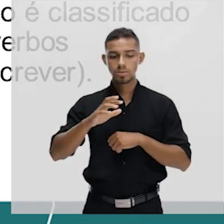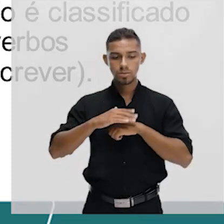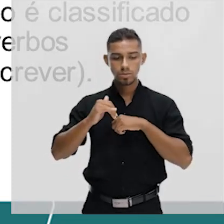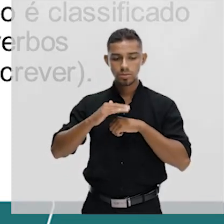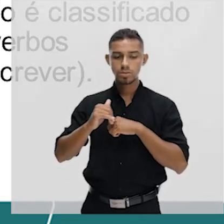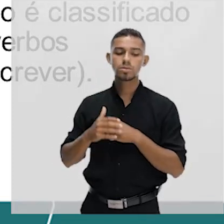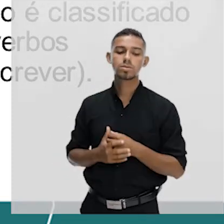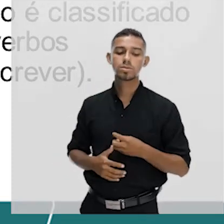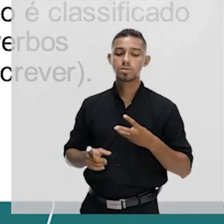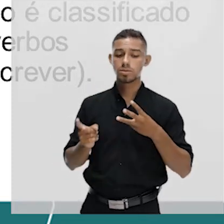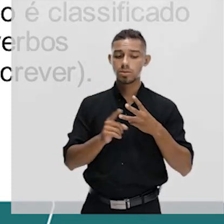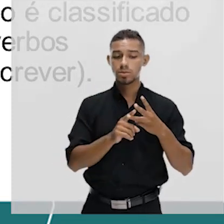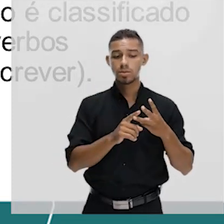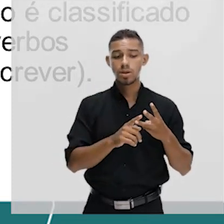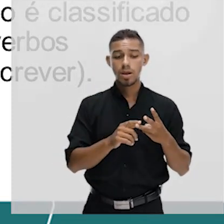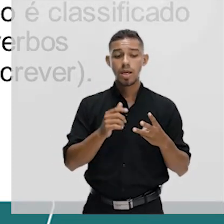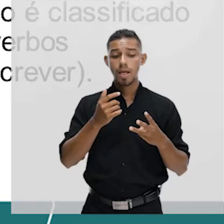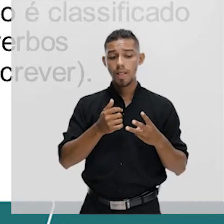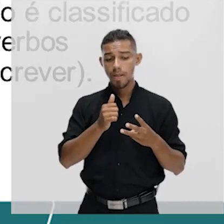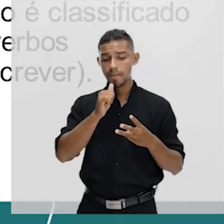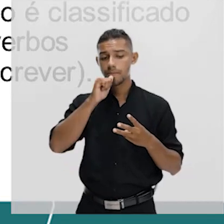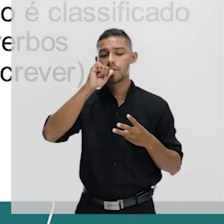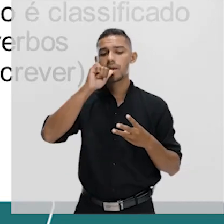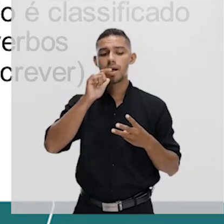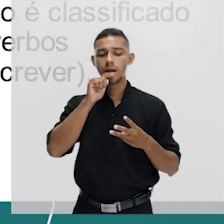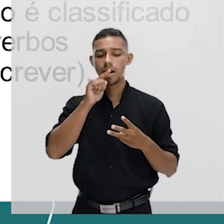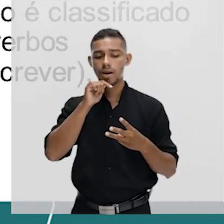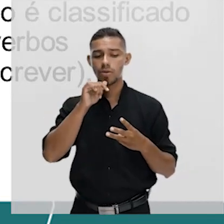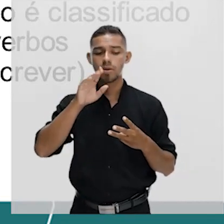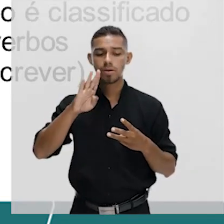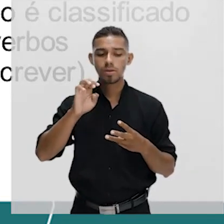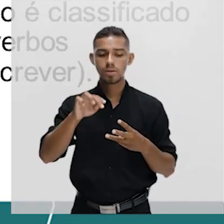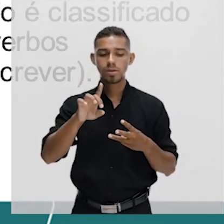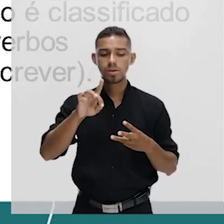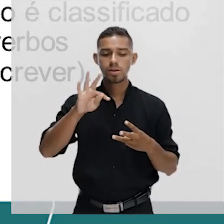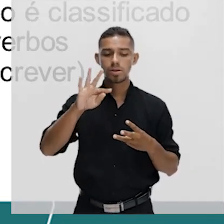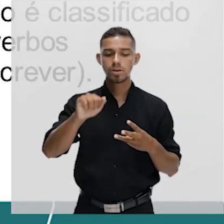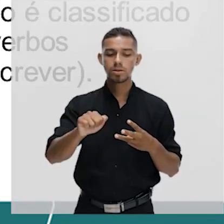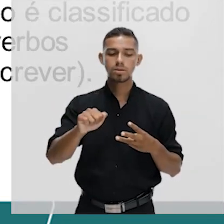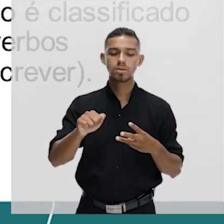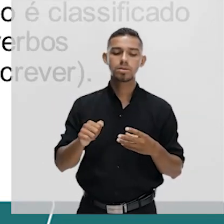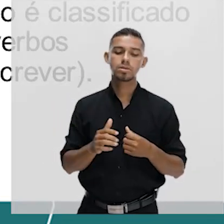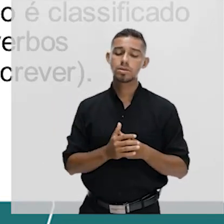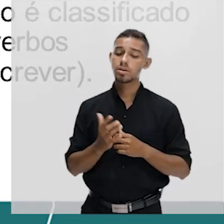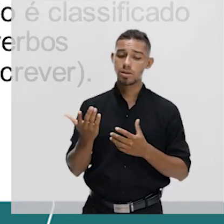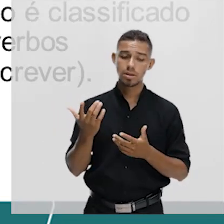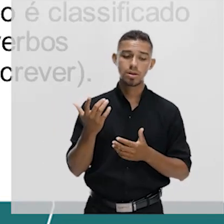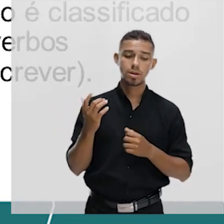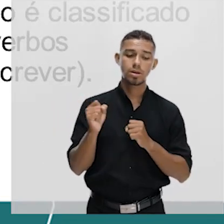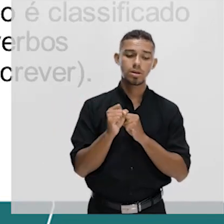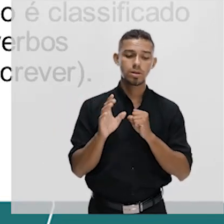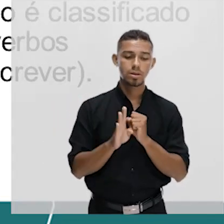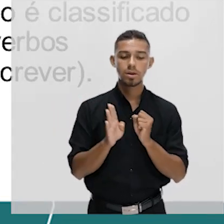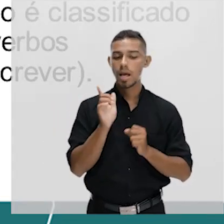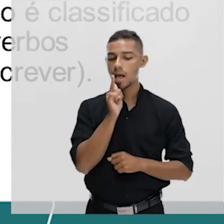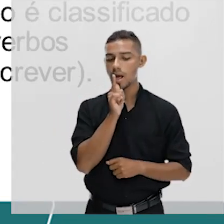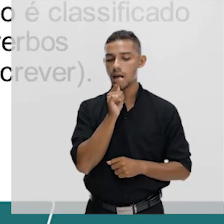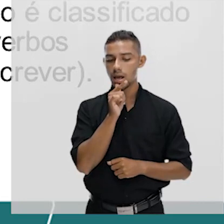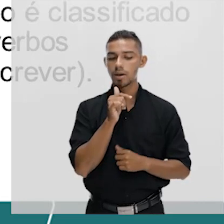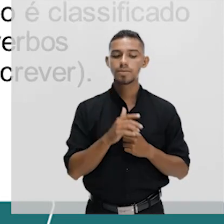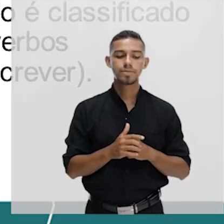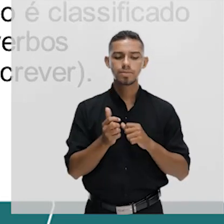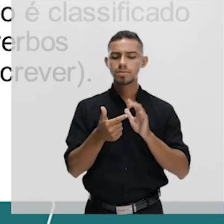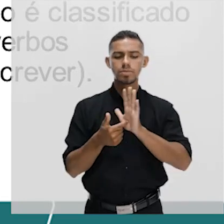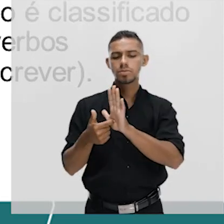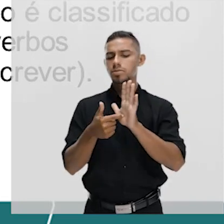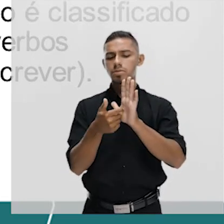que aí já dá uma característica, uma qualidade ao substantivo água. Pelo fato de